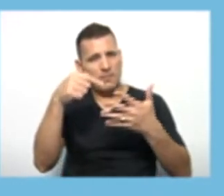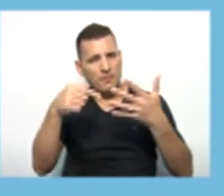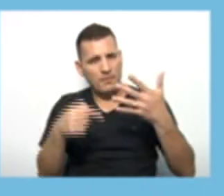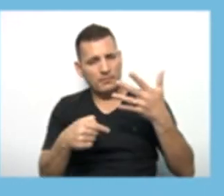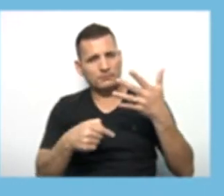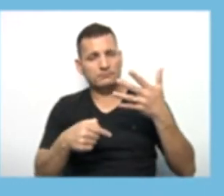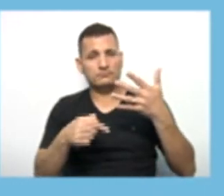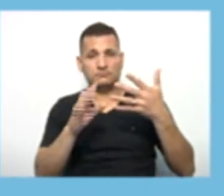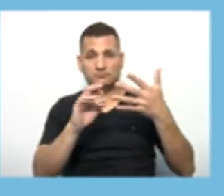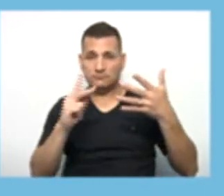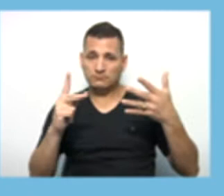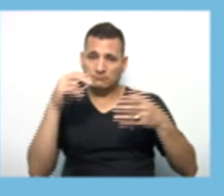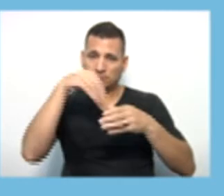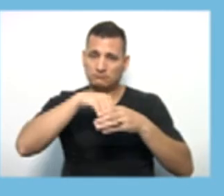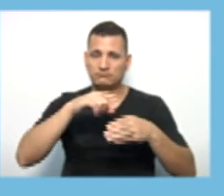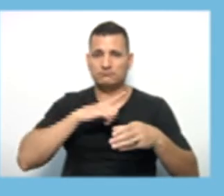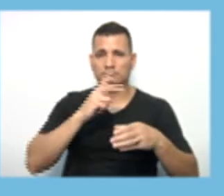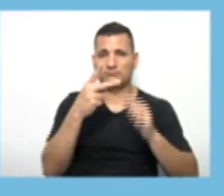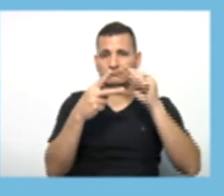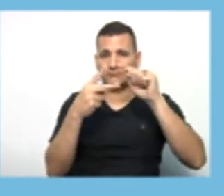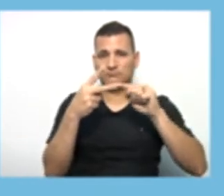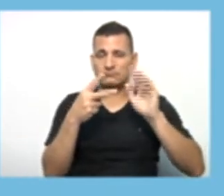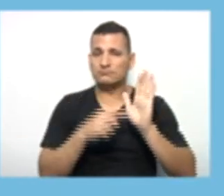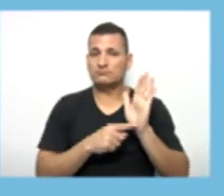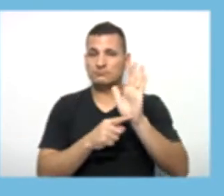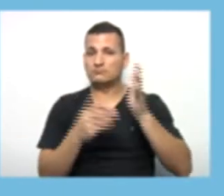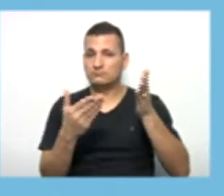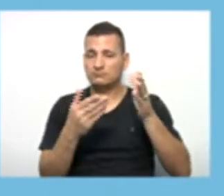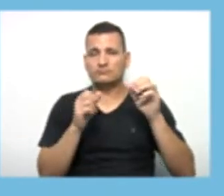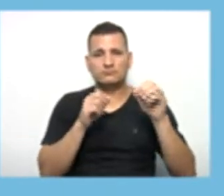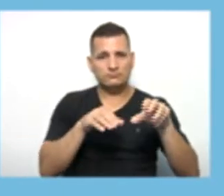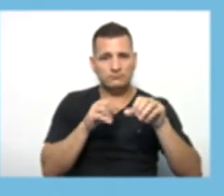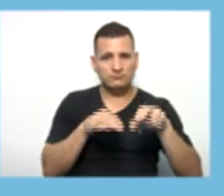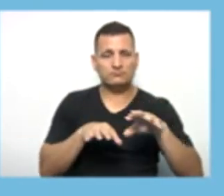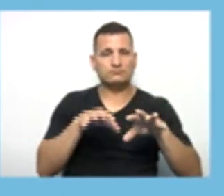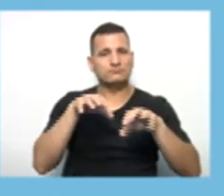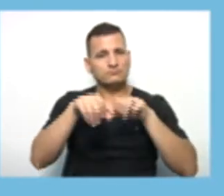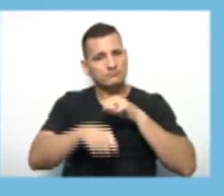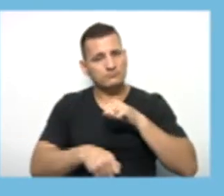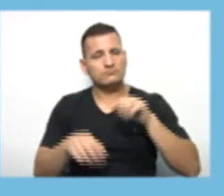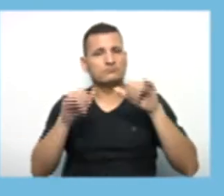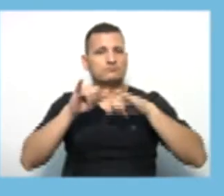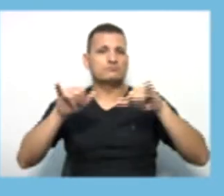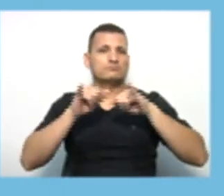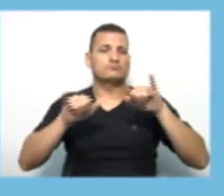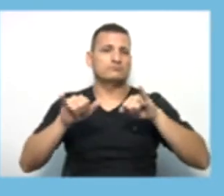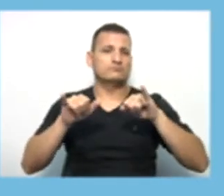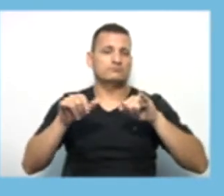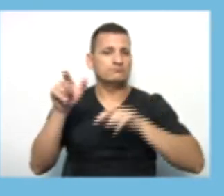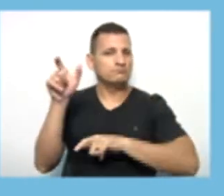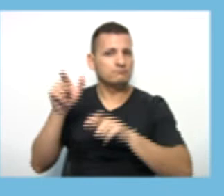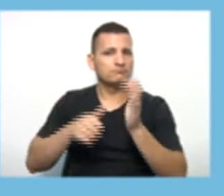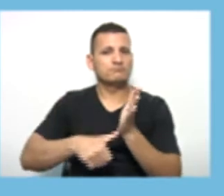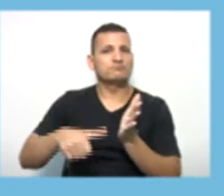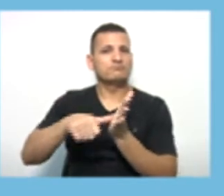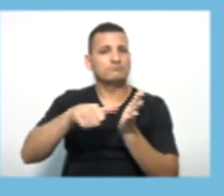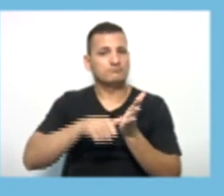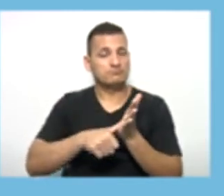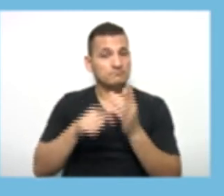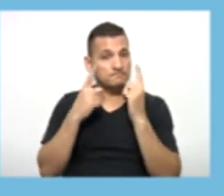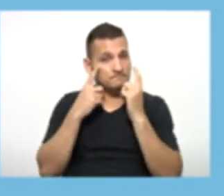2 itens que vamos destacar agora: educação, formação e informação dos cooperados, e o interesse